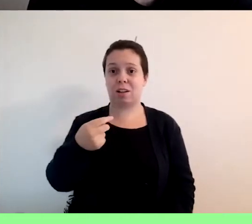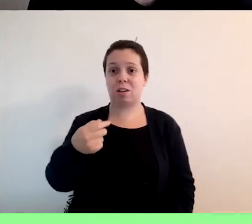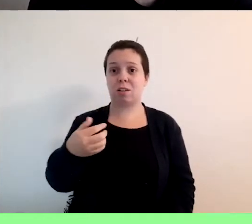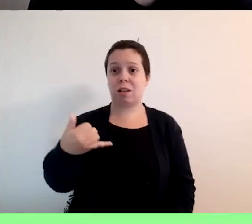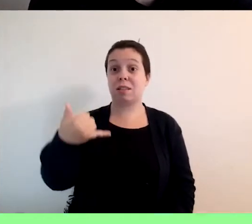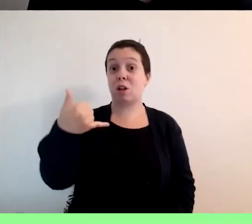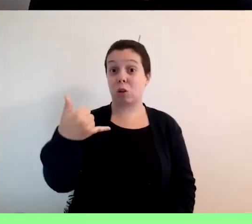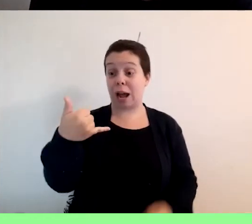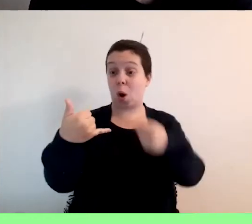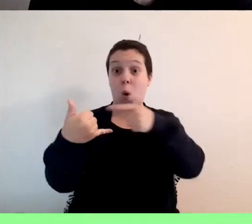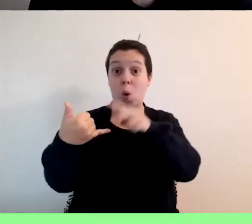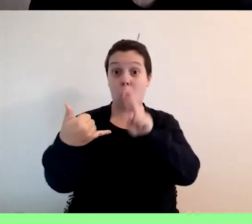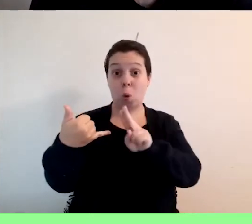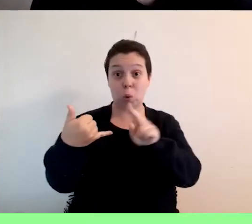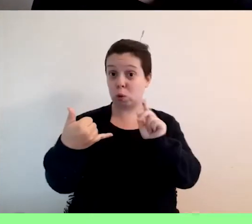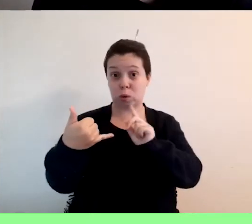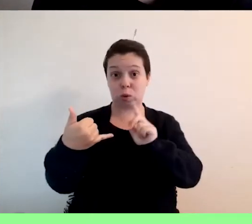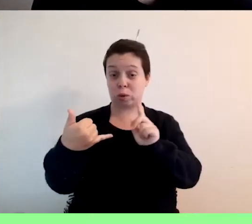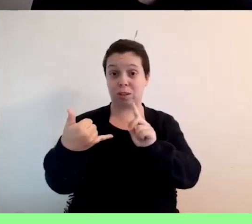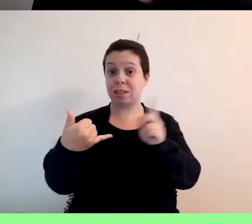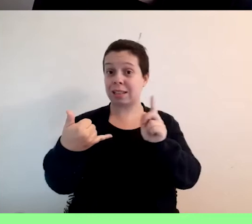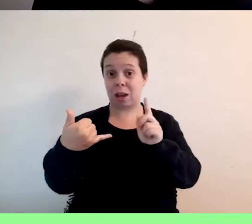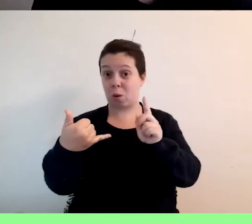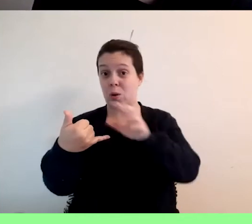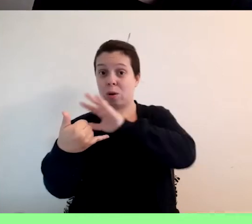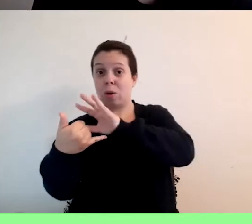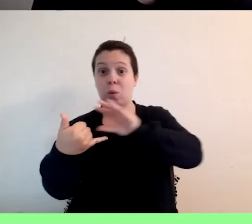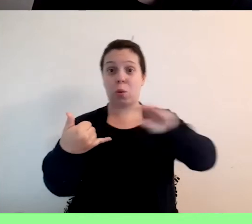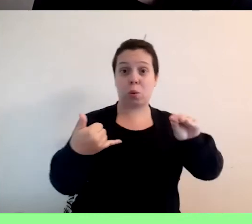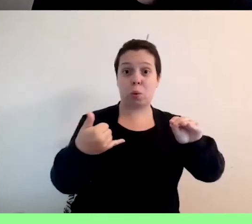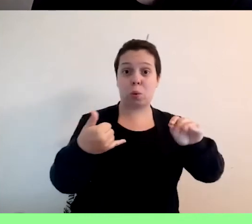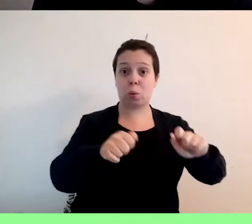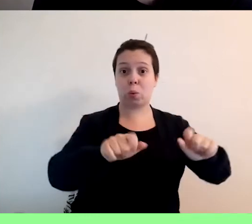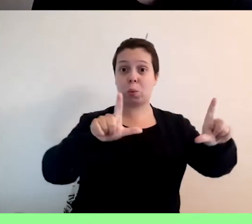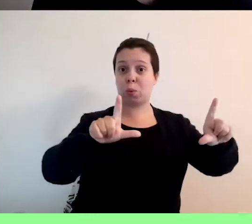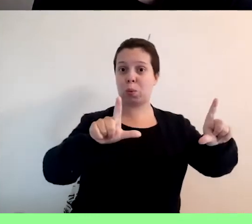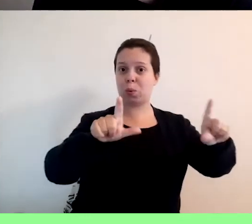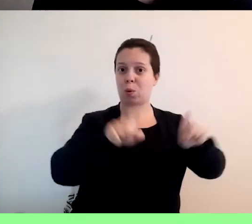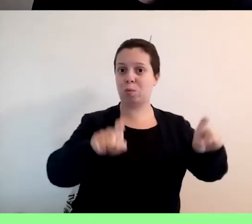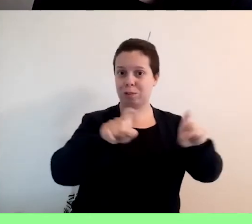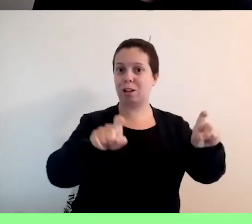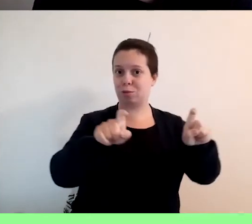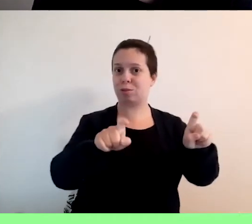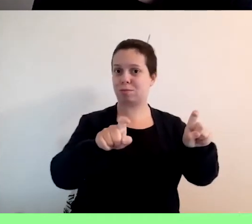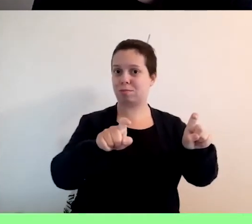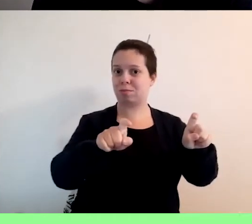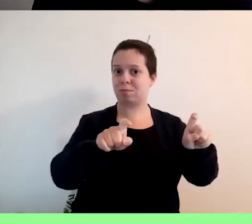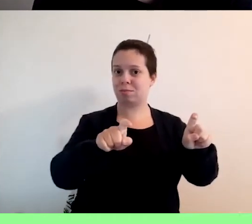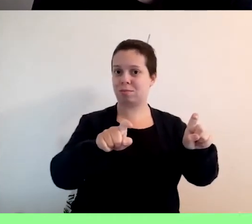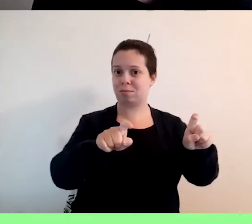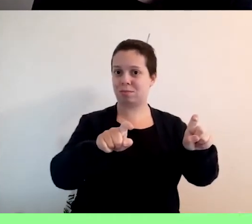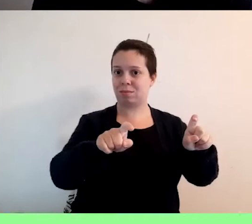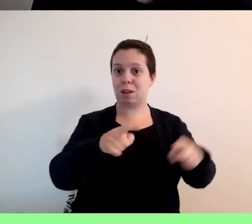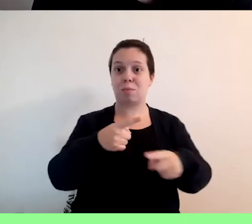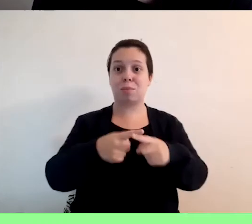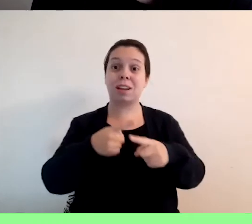celular. É o celular no computador. O mobile na tela desktop. Porque a minha adaptação